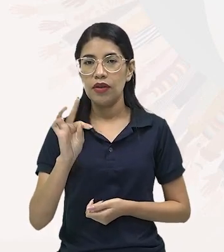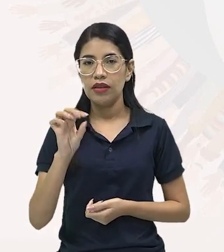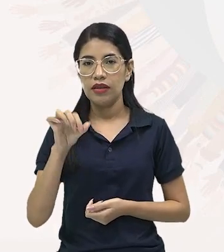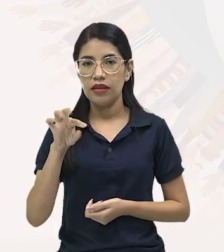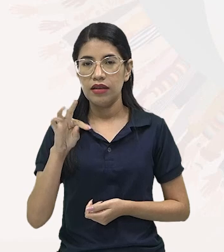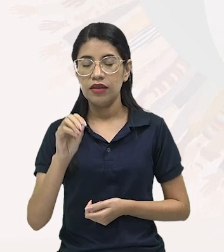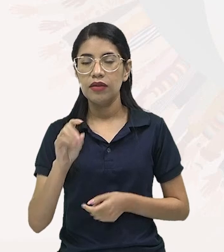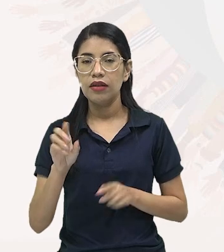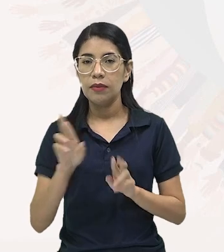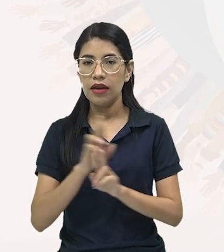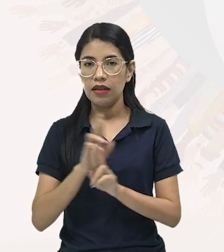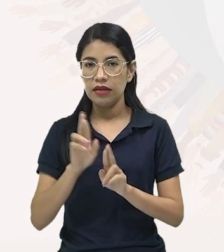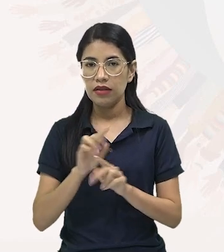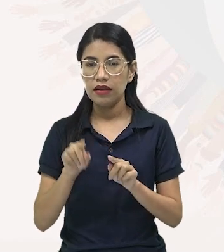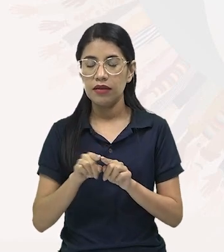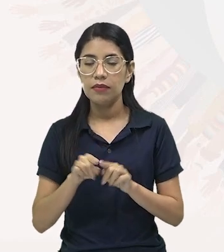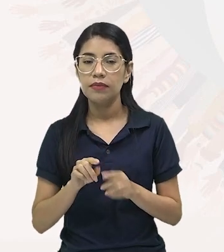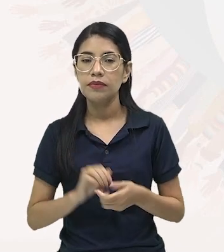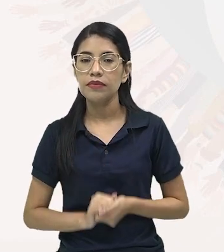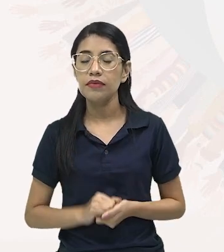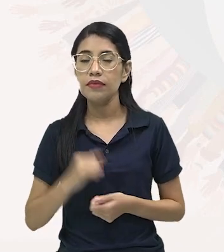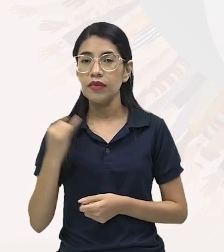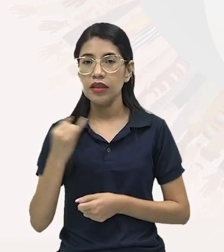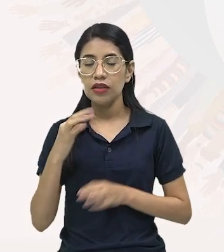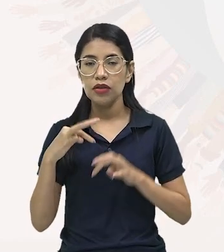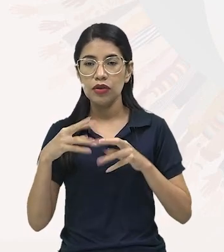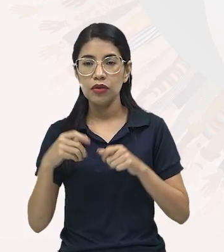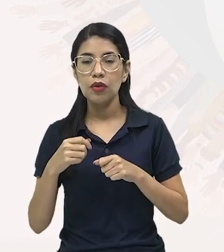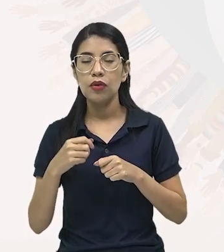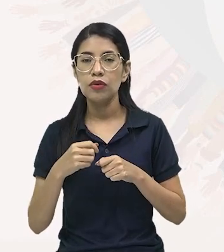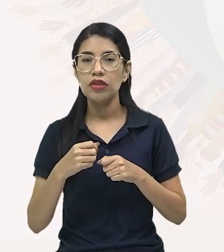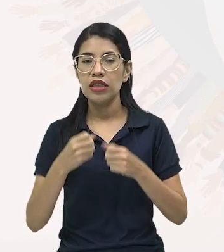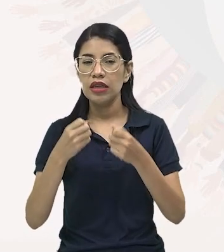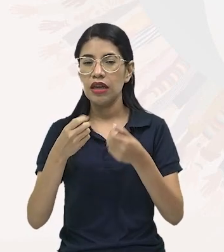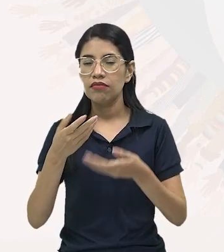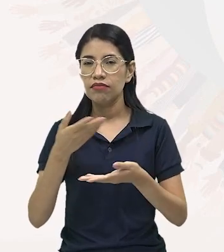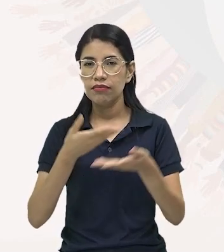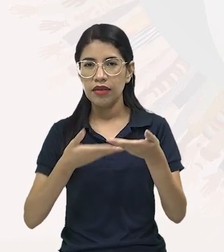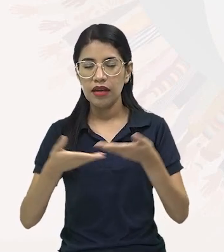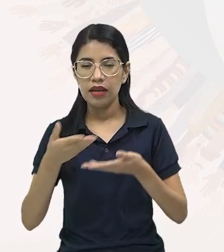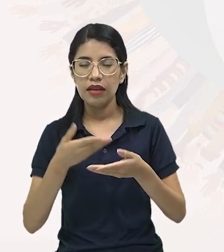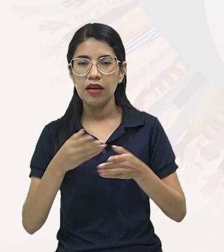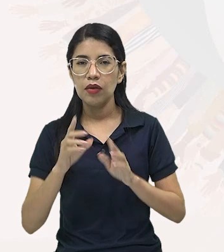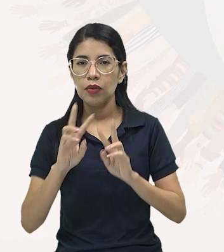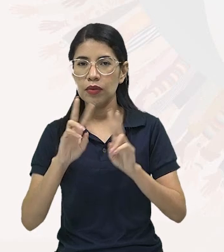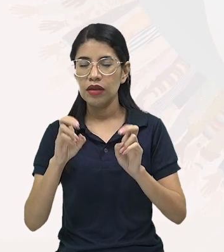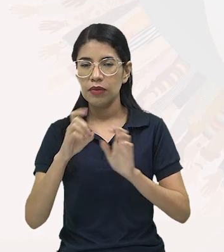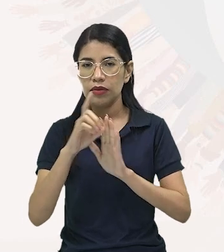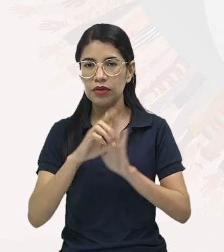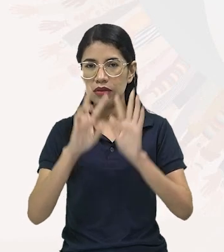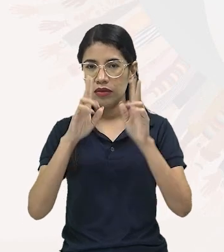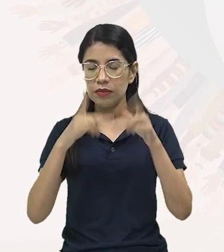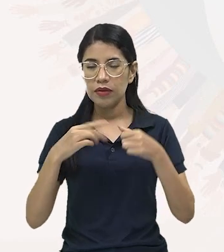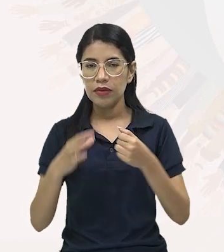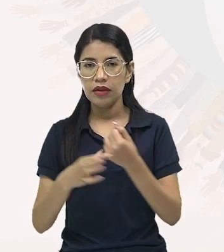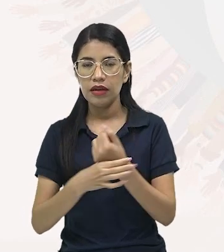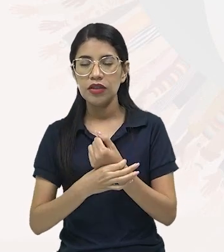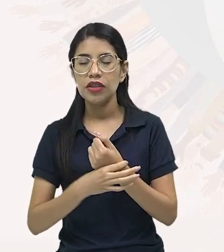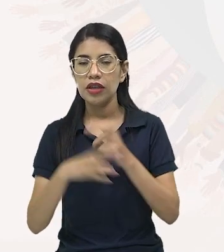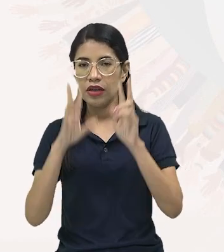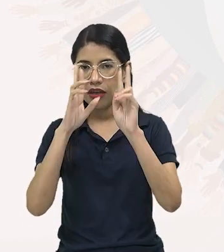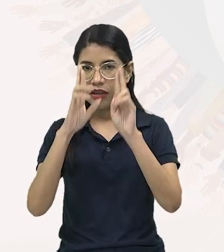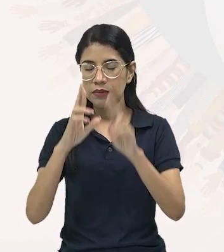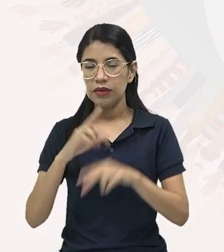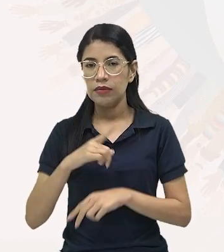importante que todos nós falemos sobre direitos humanos e trabalhemos juntos para garantir que eles sejam respeitados. Então já fala